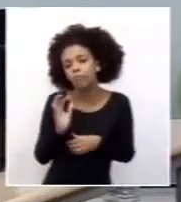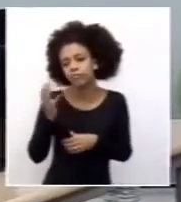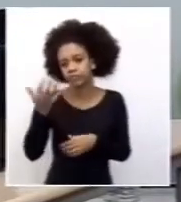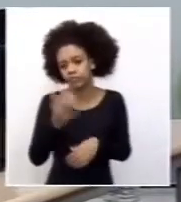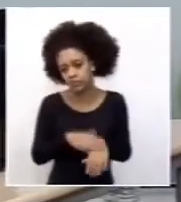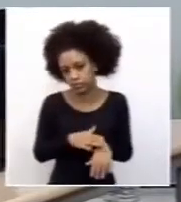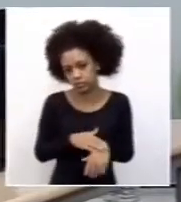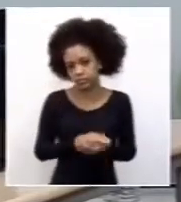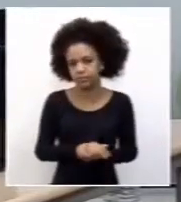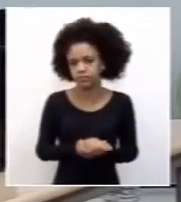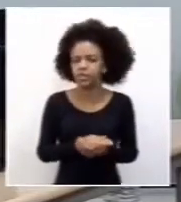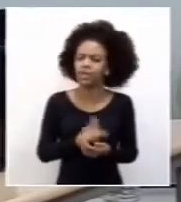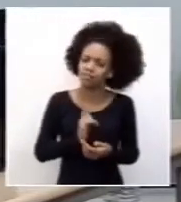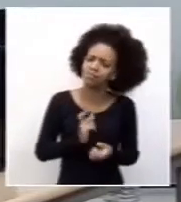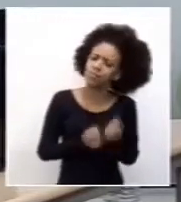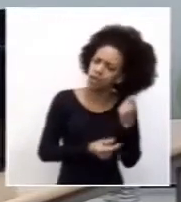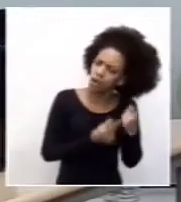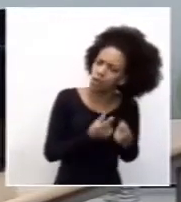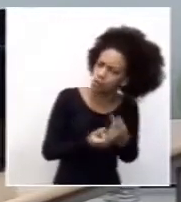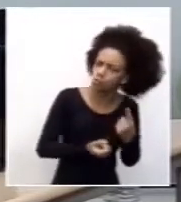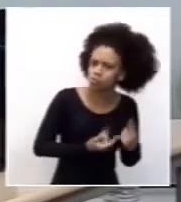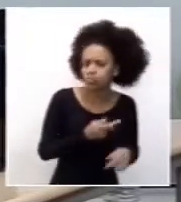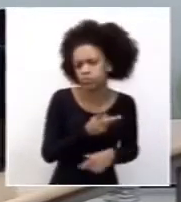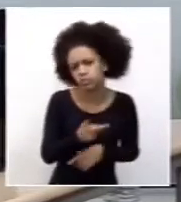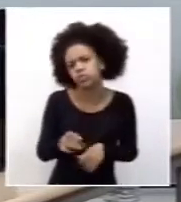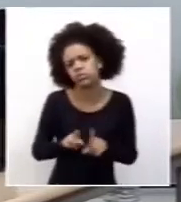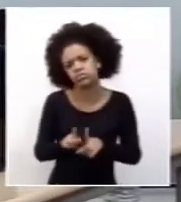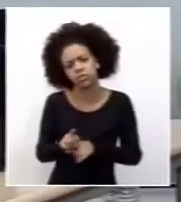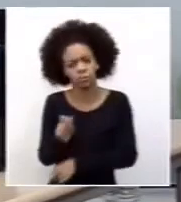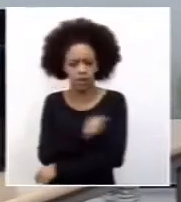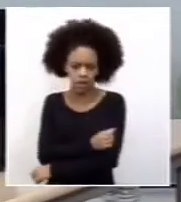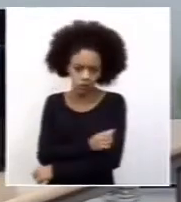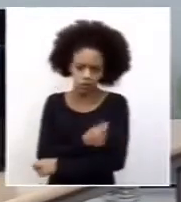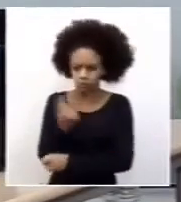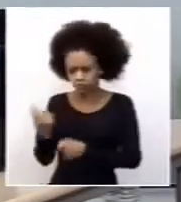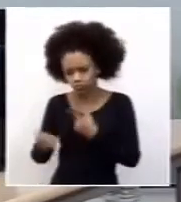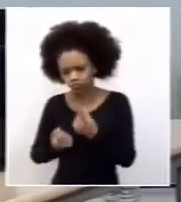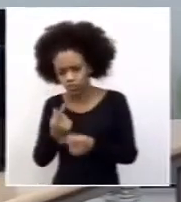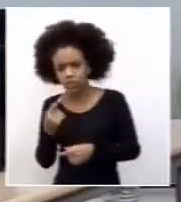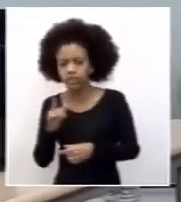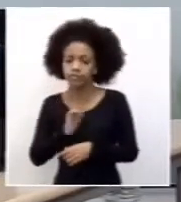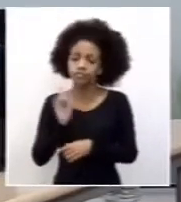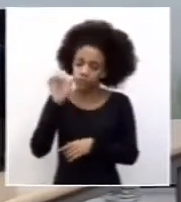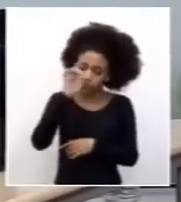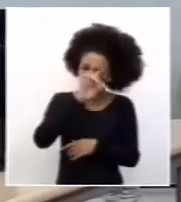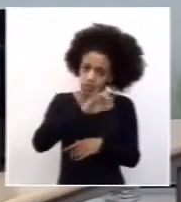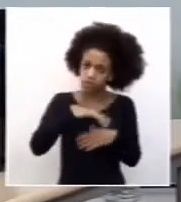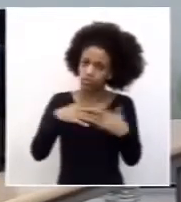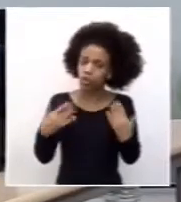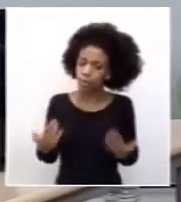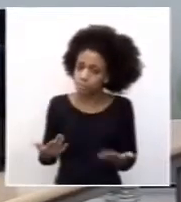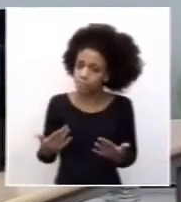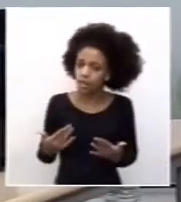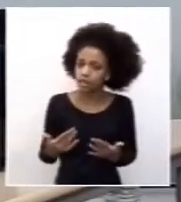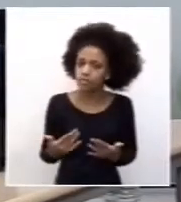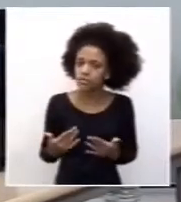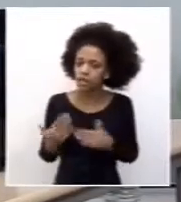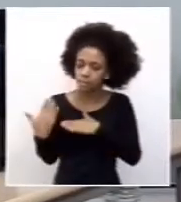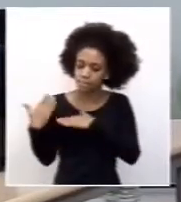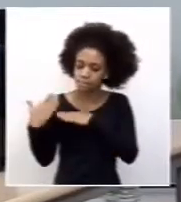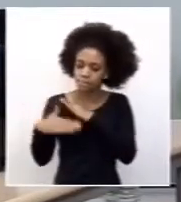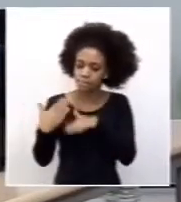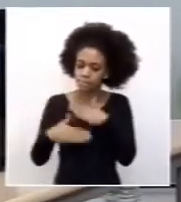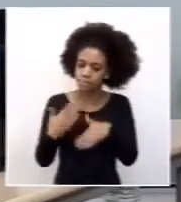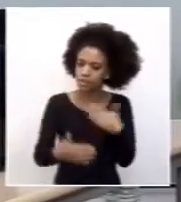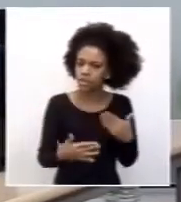algumas dificuldades em alguns espaços, né, de talvez chegar algumas informações, mas isso, com o decorrer do tempo,